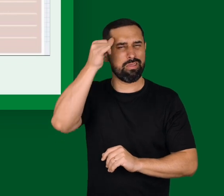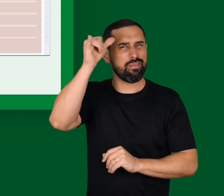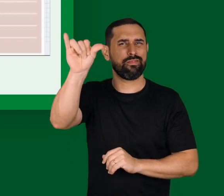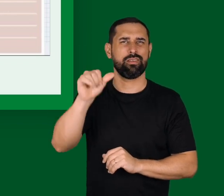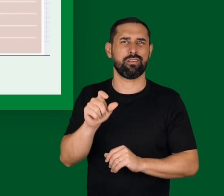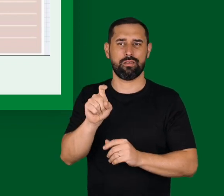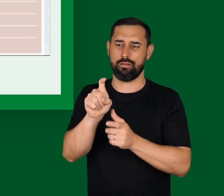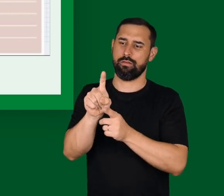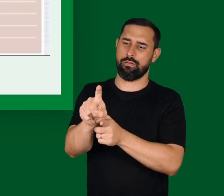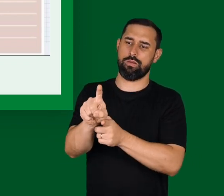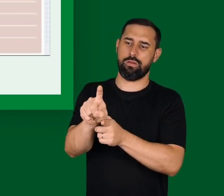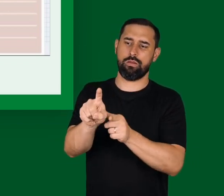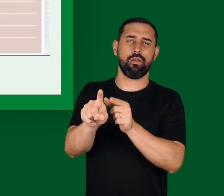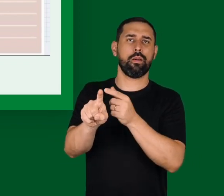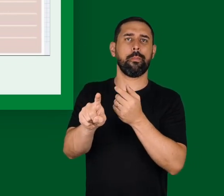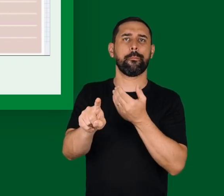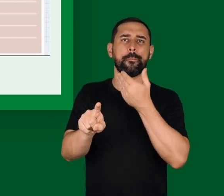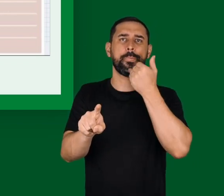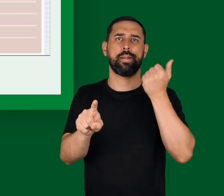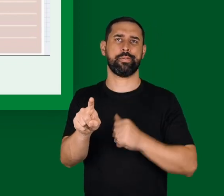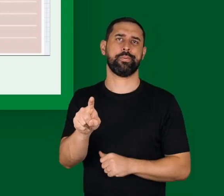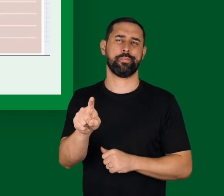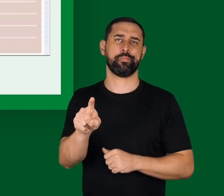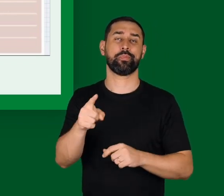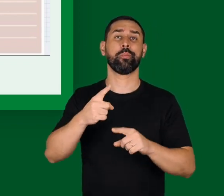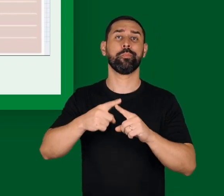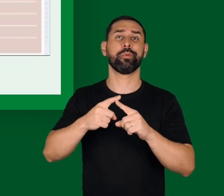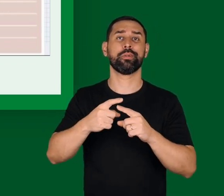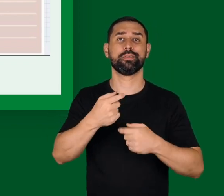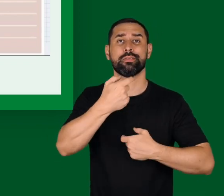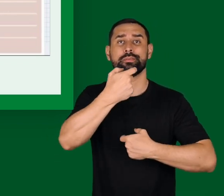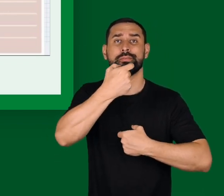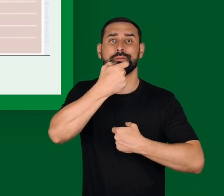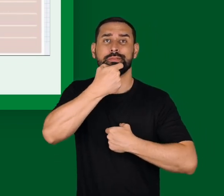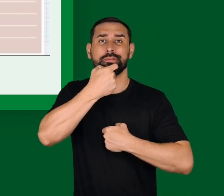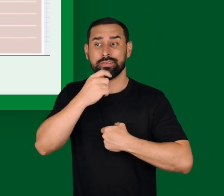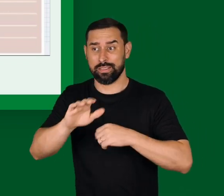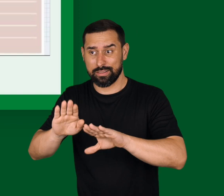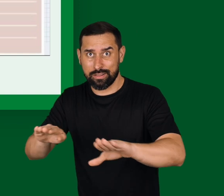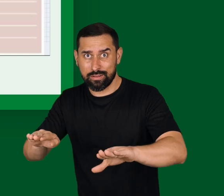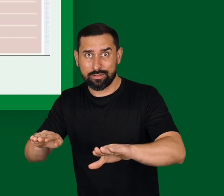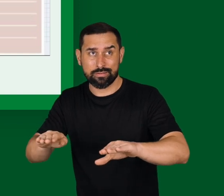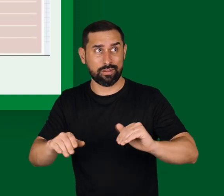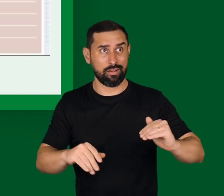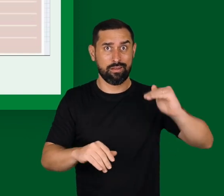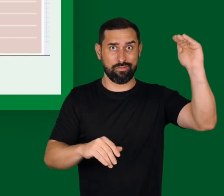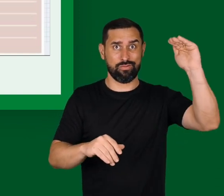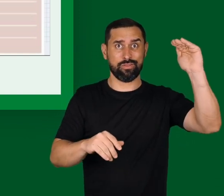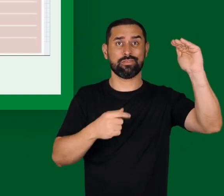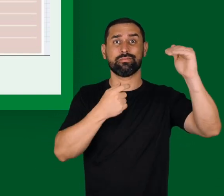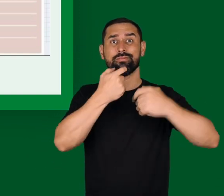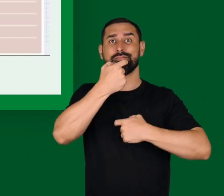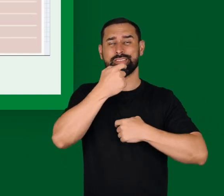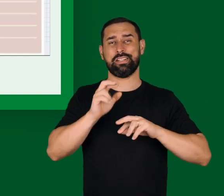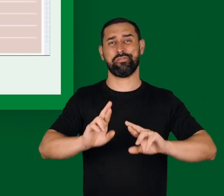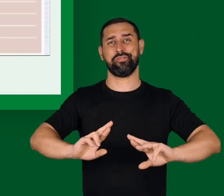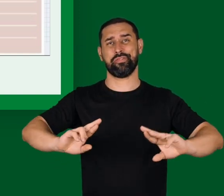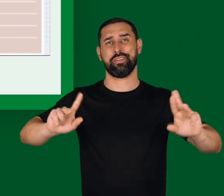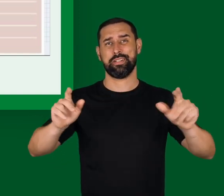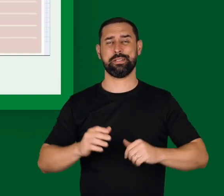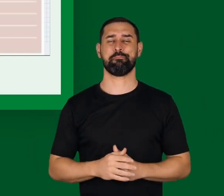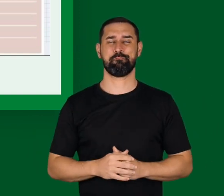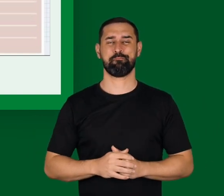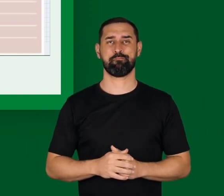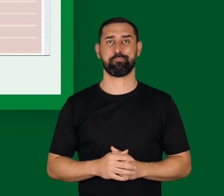usar lâminas retas por conta daquela questão da via aérea, tá? Que é diferente da via aérea do adulto. Mas